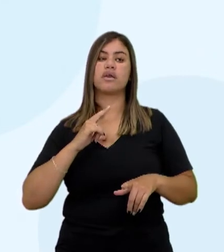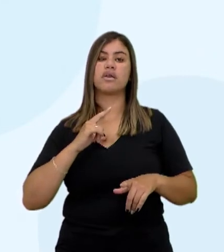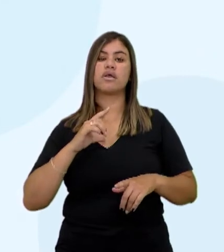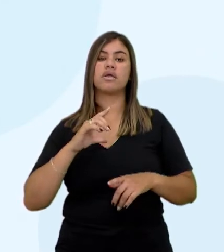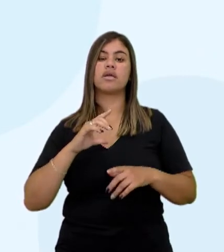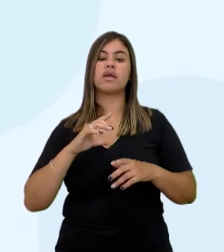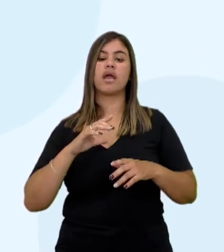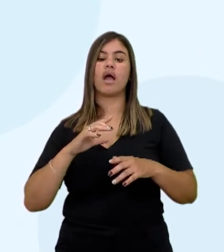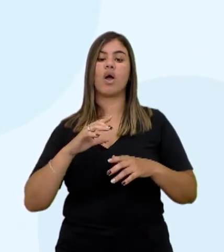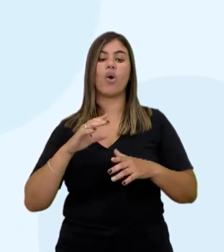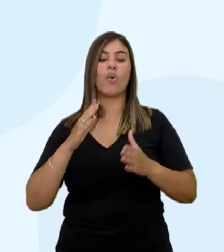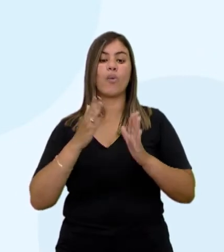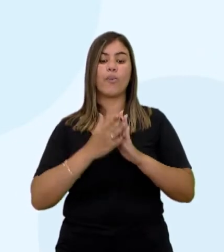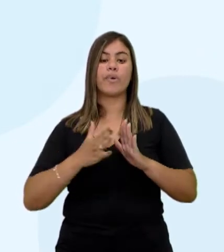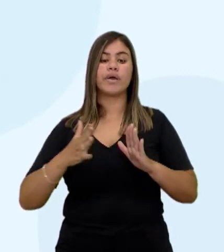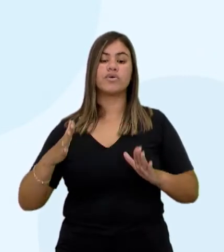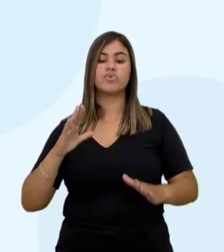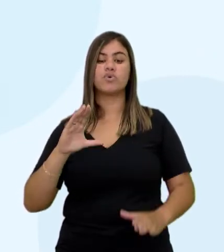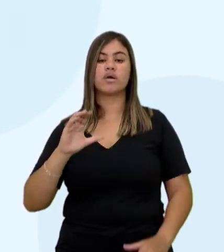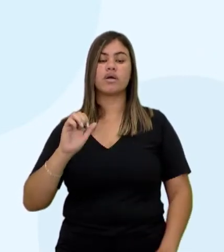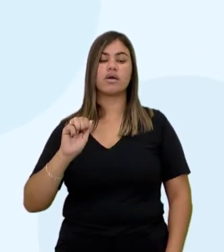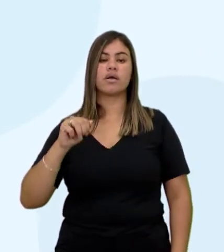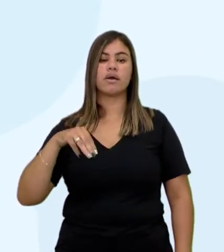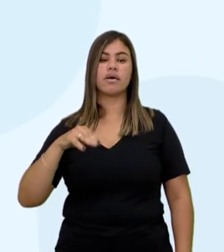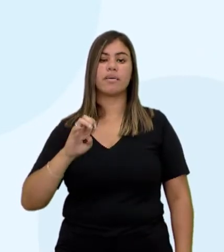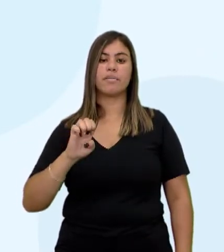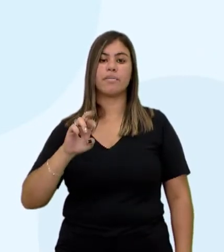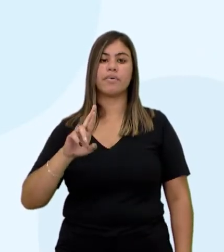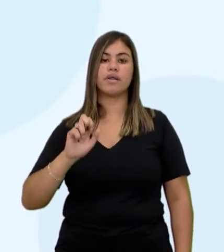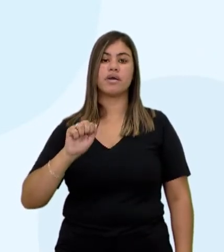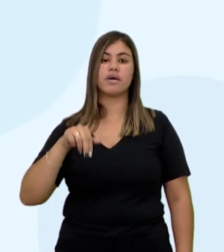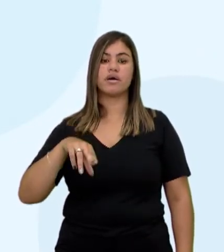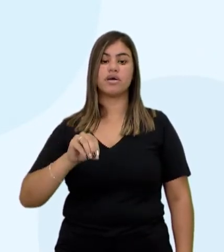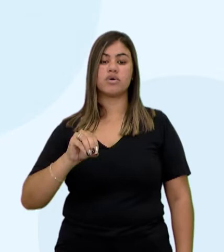cambriana, já aí no período cambriano aí